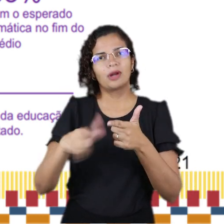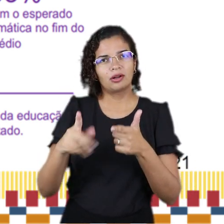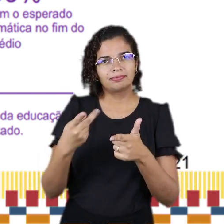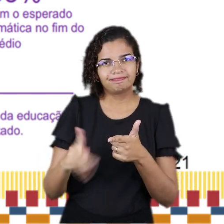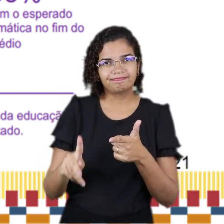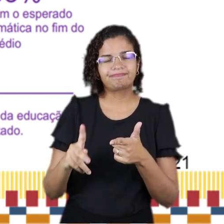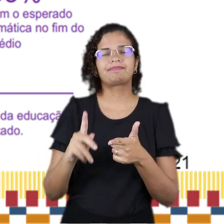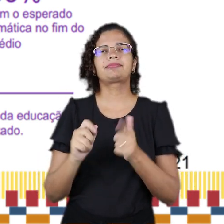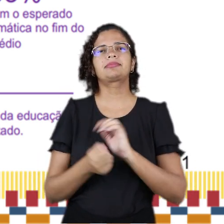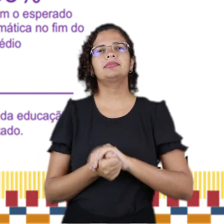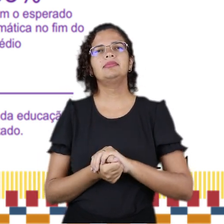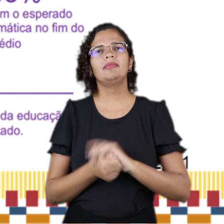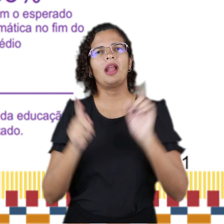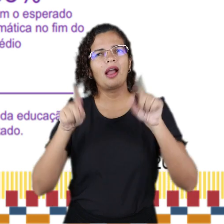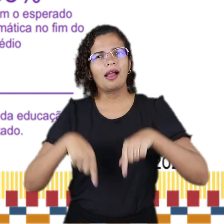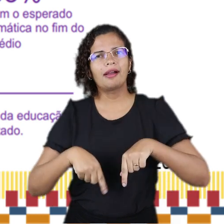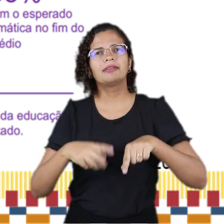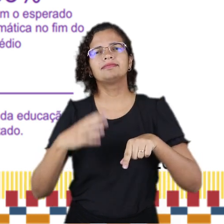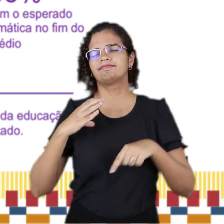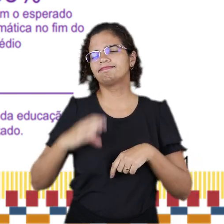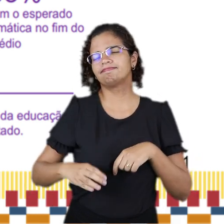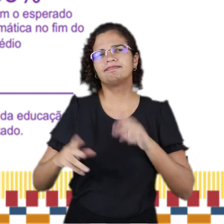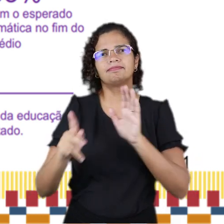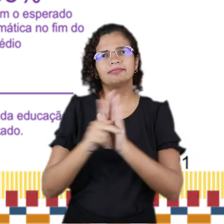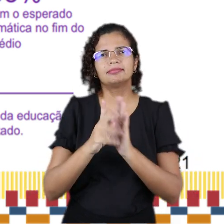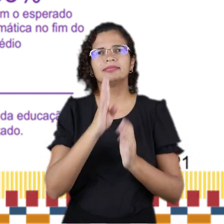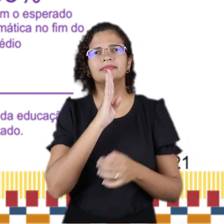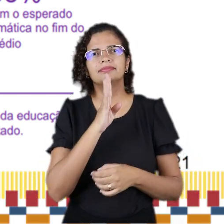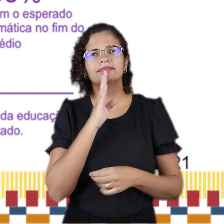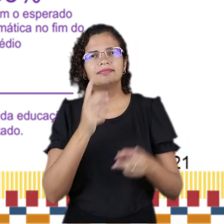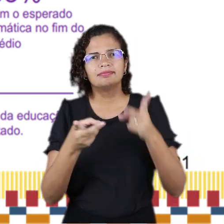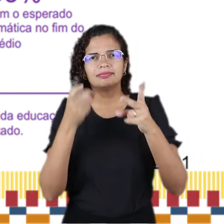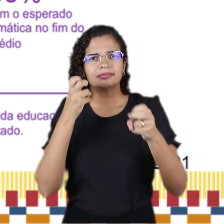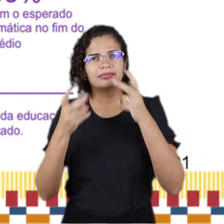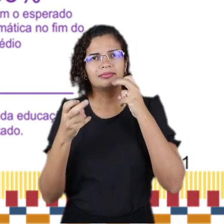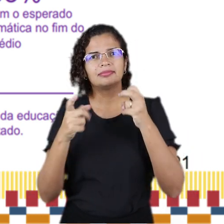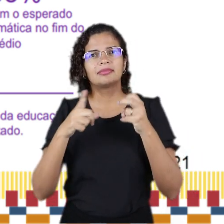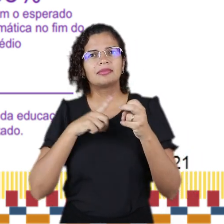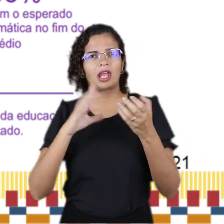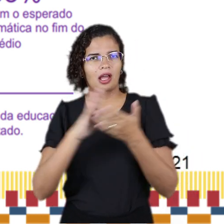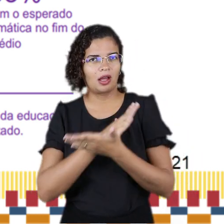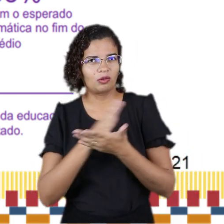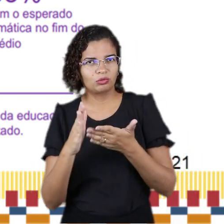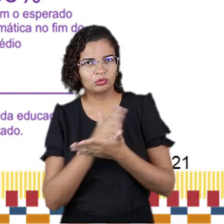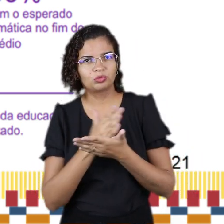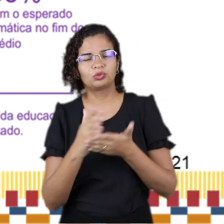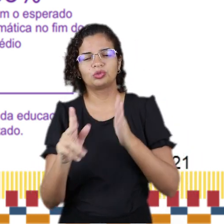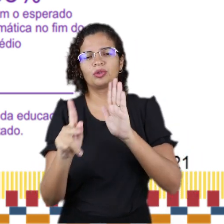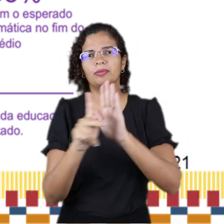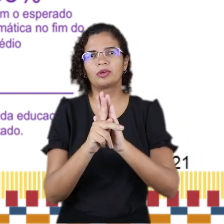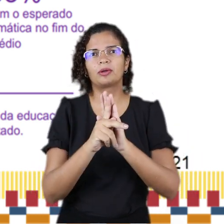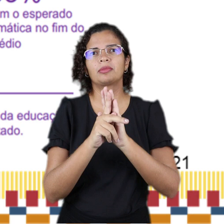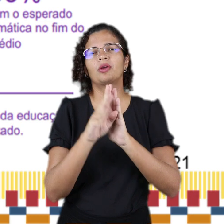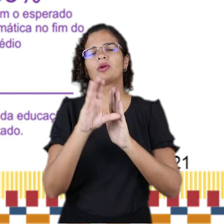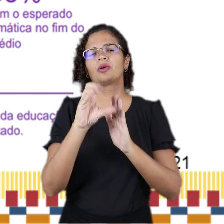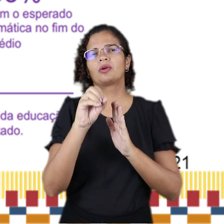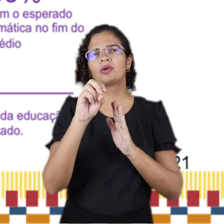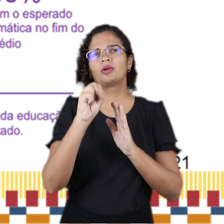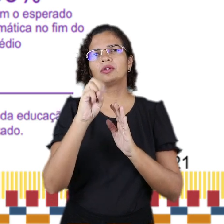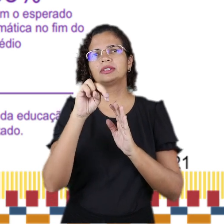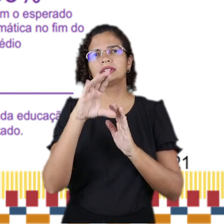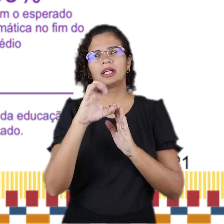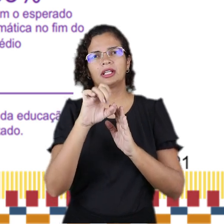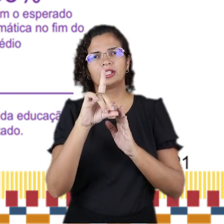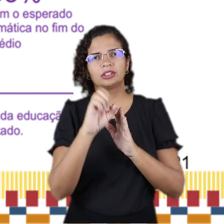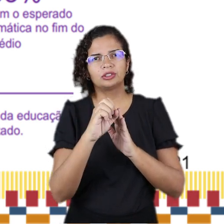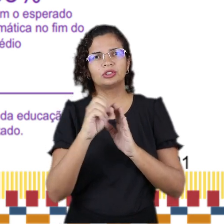está muito característico, né? Quando a gente tem dados aí do próprio Concede, né? Em alguns debates, né? Dos próprios conselheiros